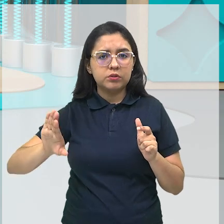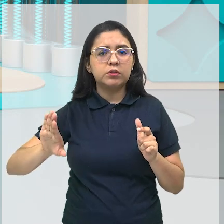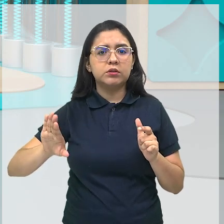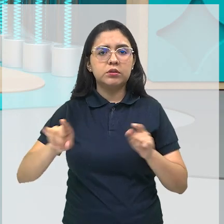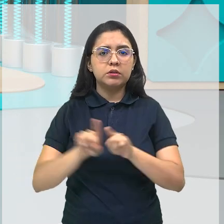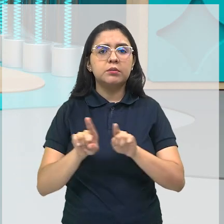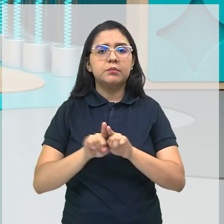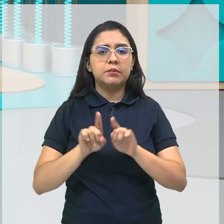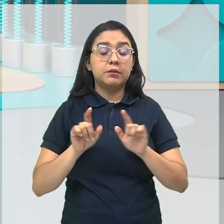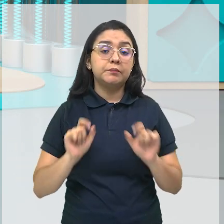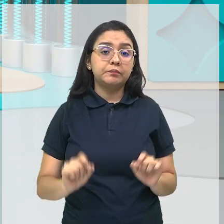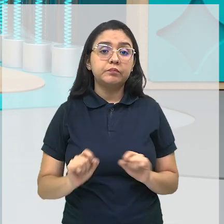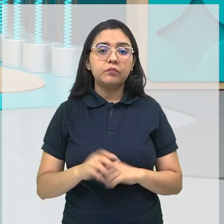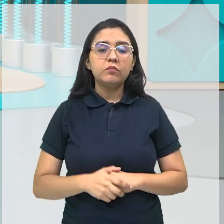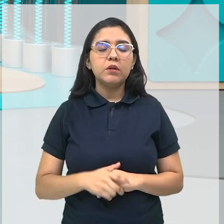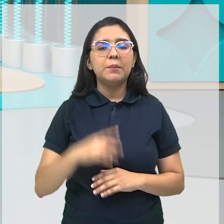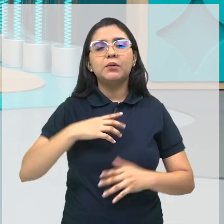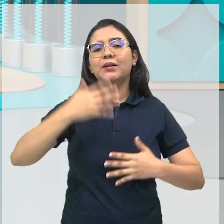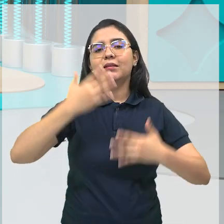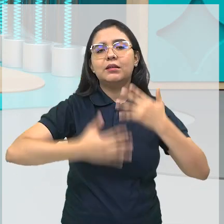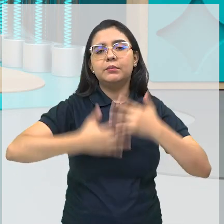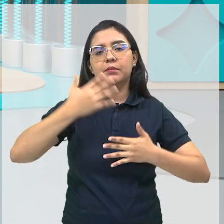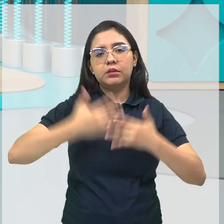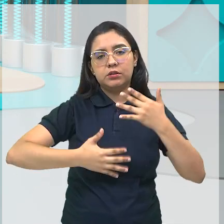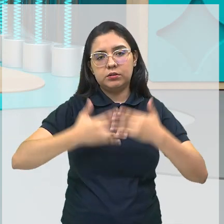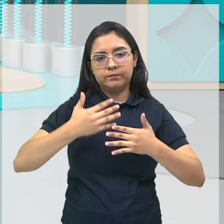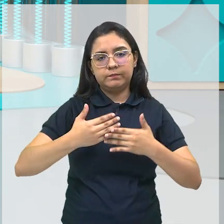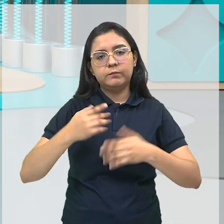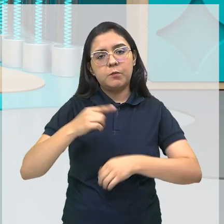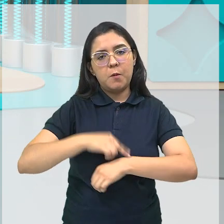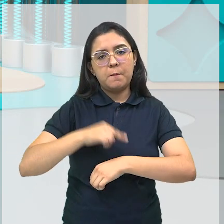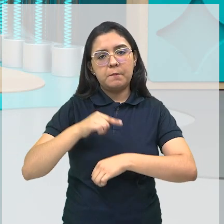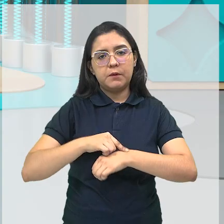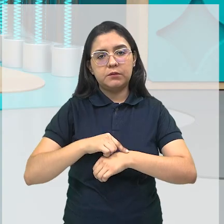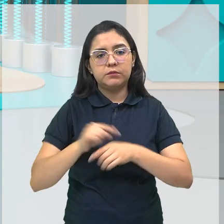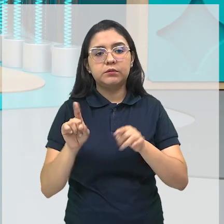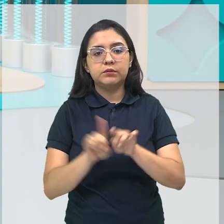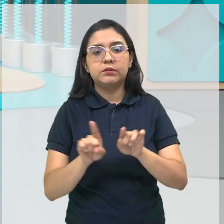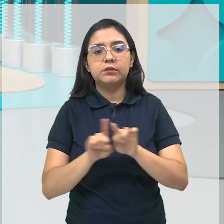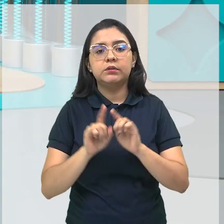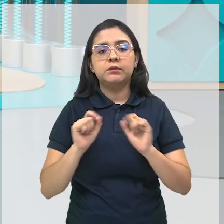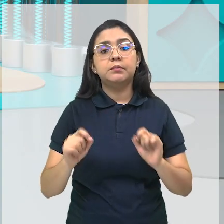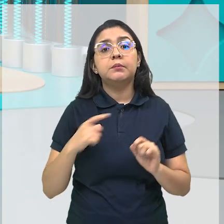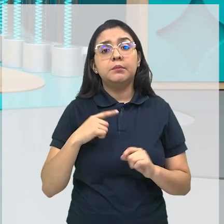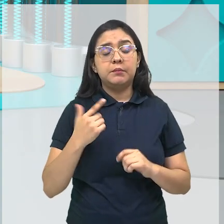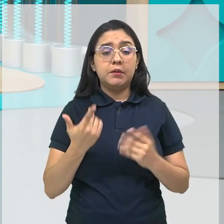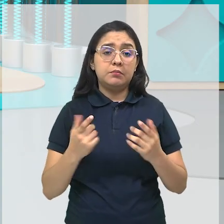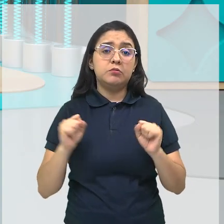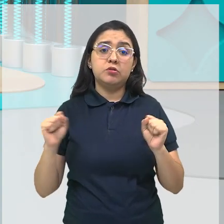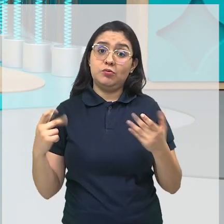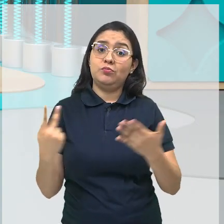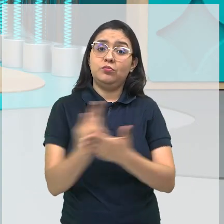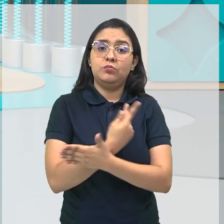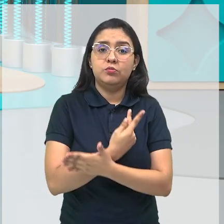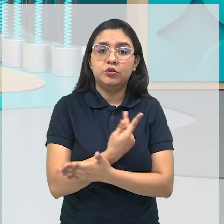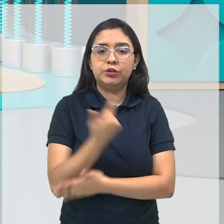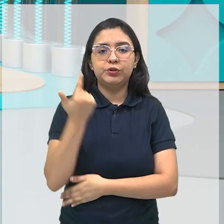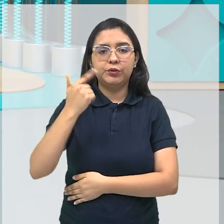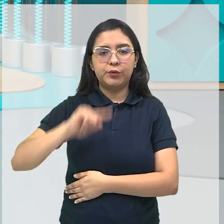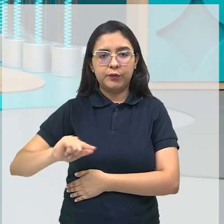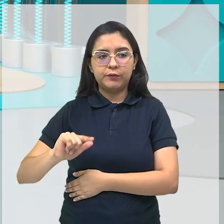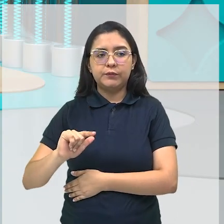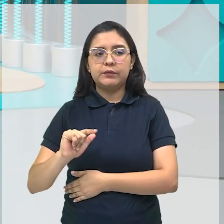ali para que não atrapalhe a situação e até para que não haja mais vítimas, né? Essas